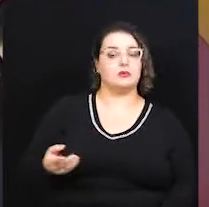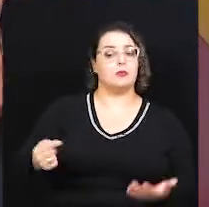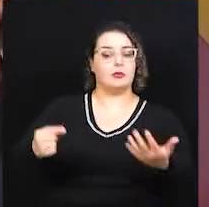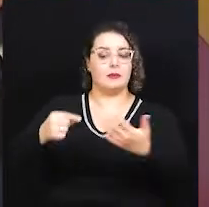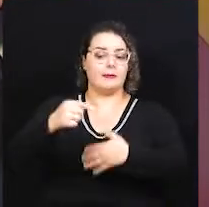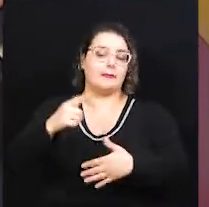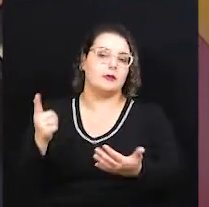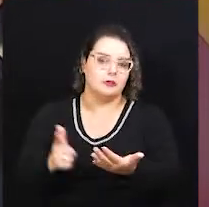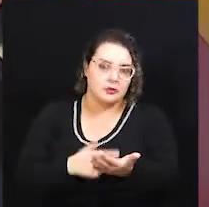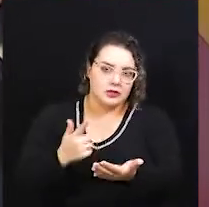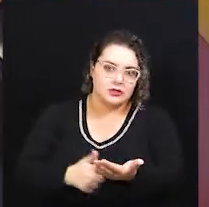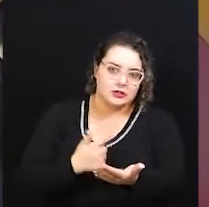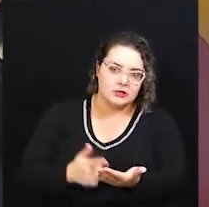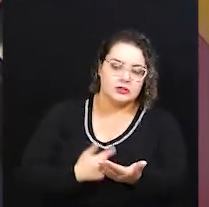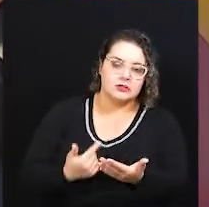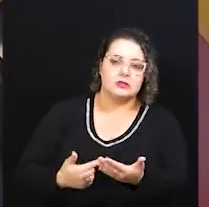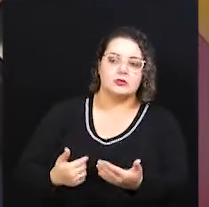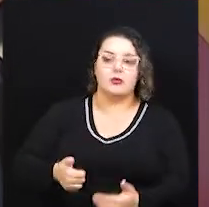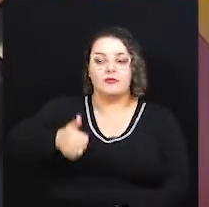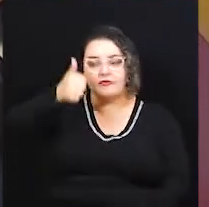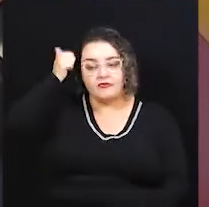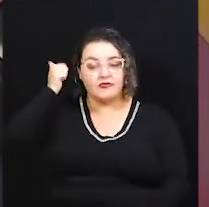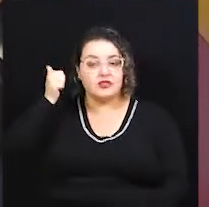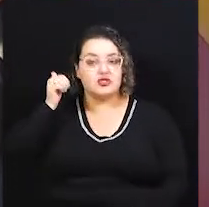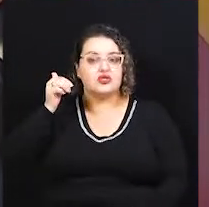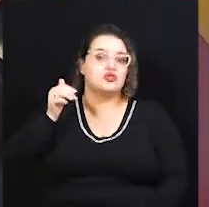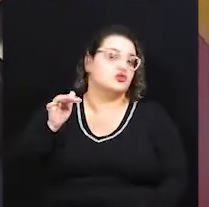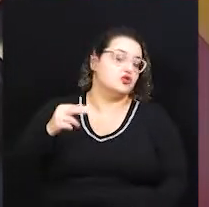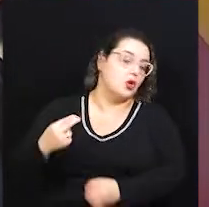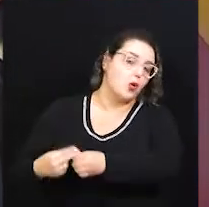obras aí, não é, para o vestibular da Unicamp